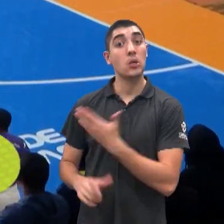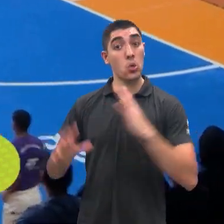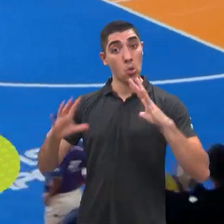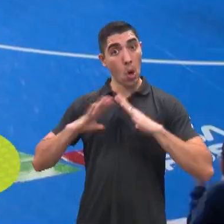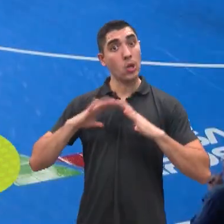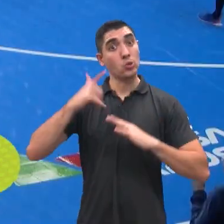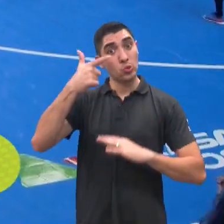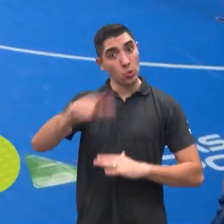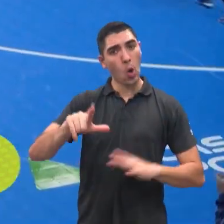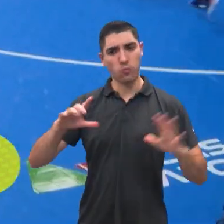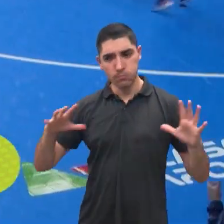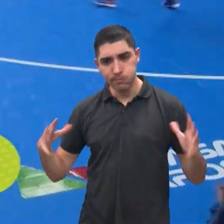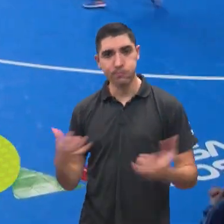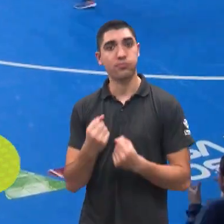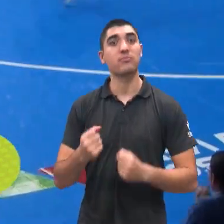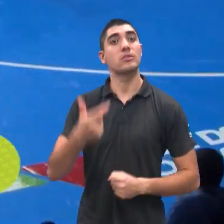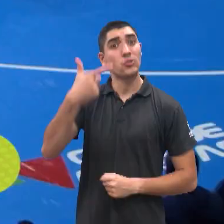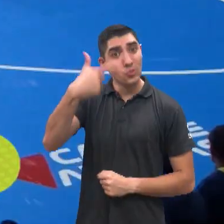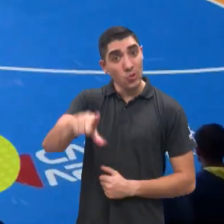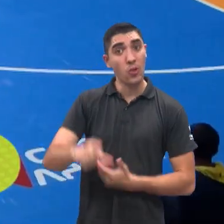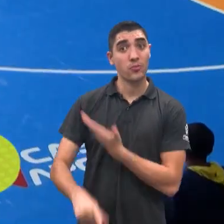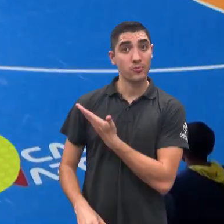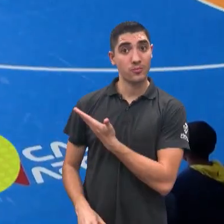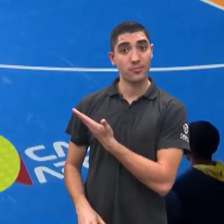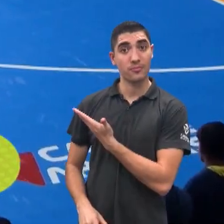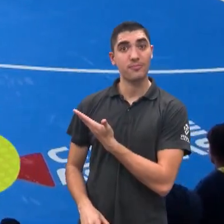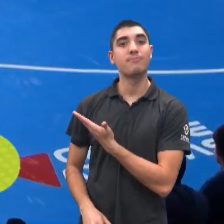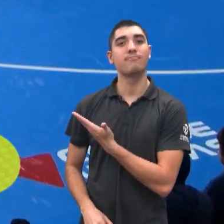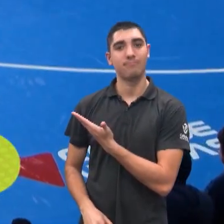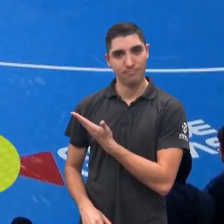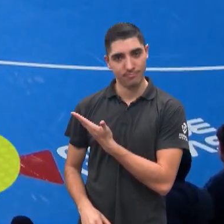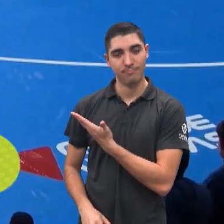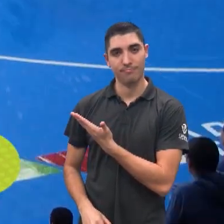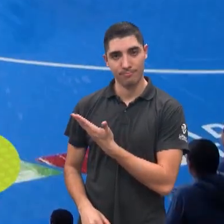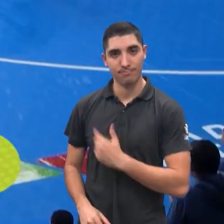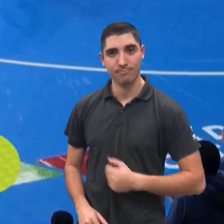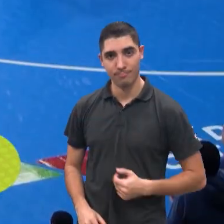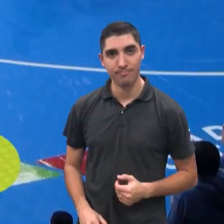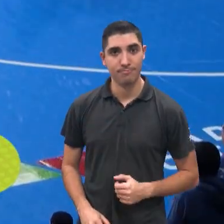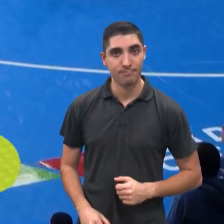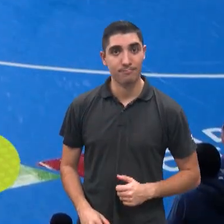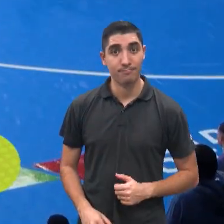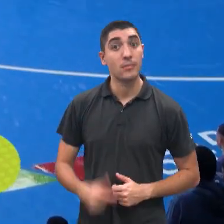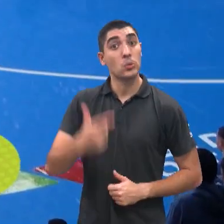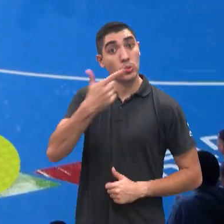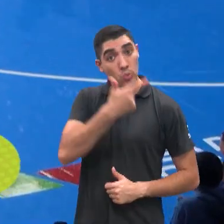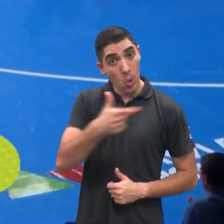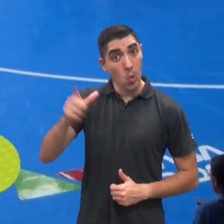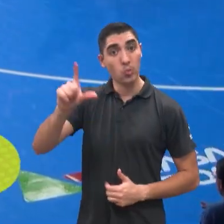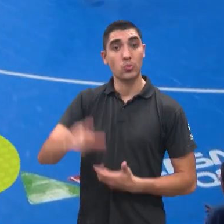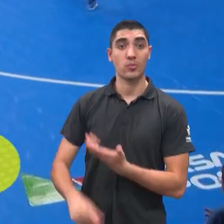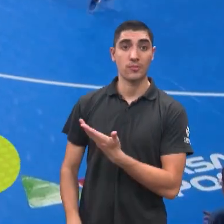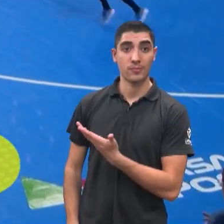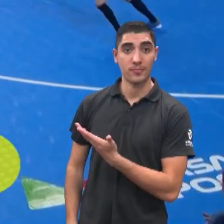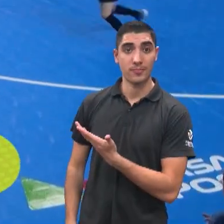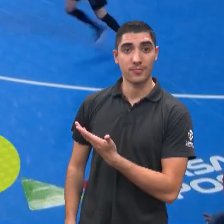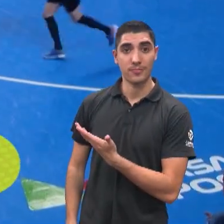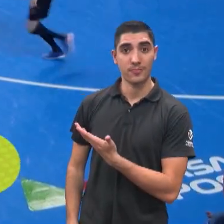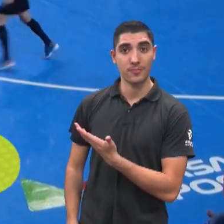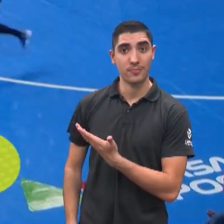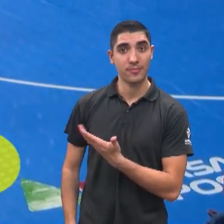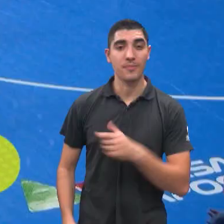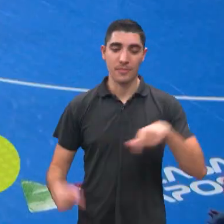David. De novo, mais um ataque e defesa de David. Outro chute e a trave salva mais uma